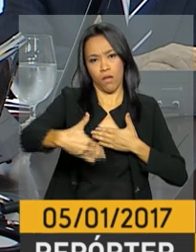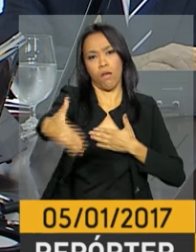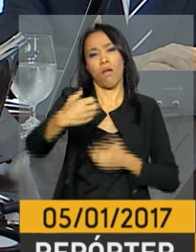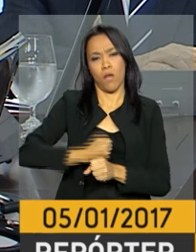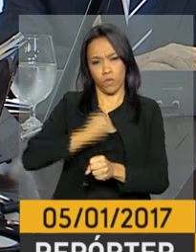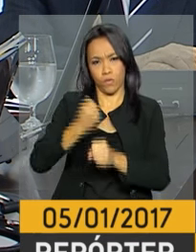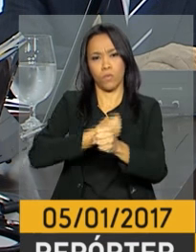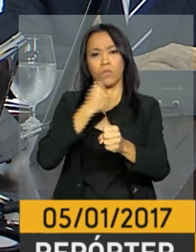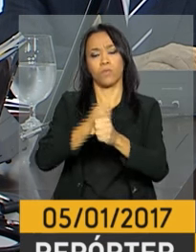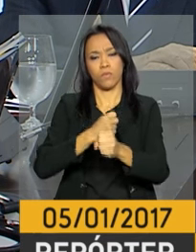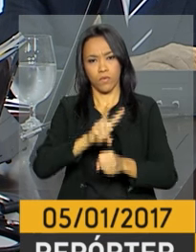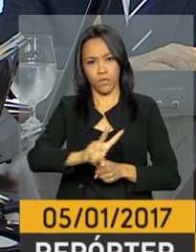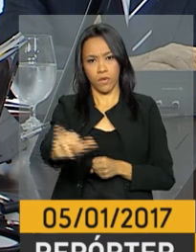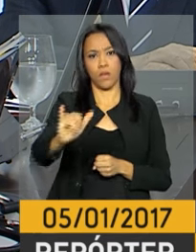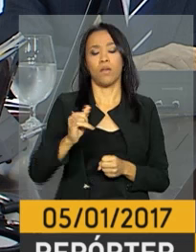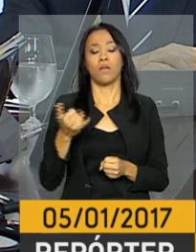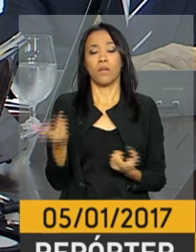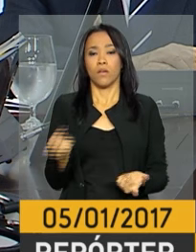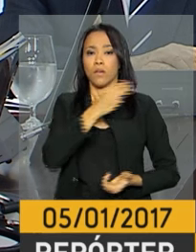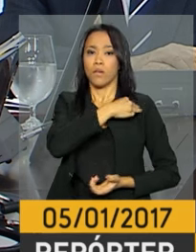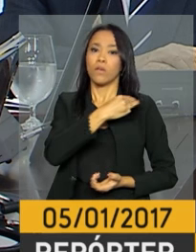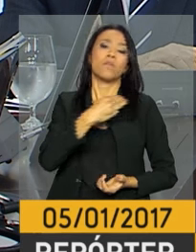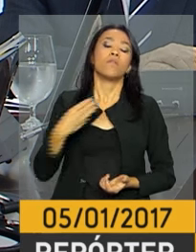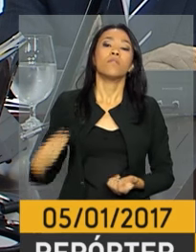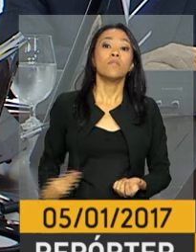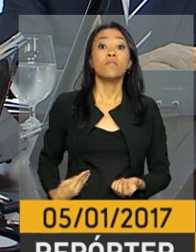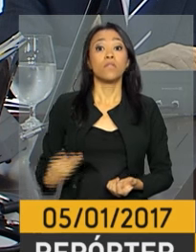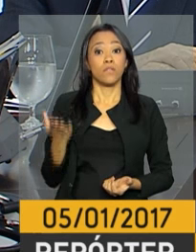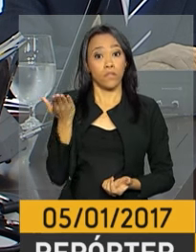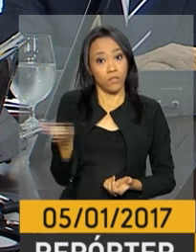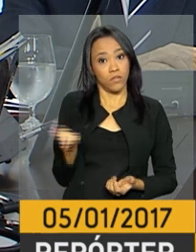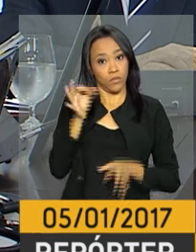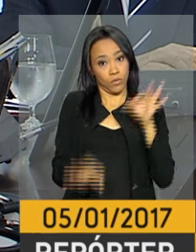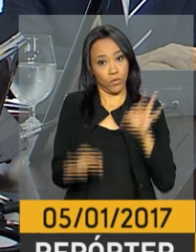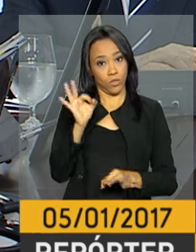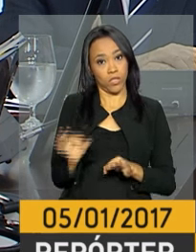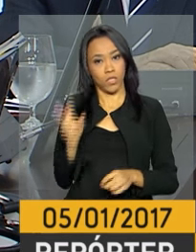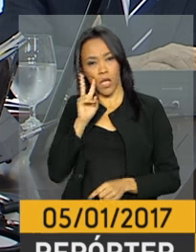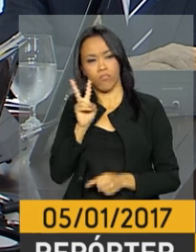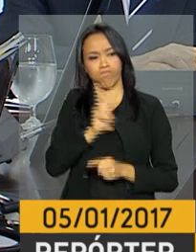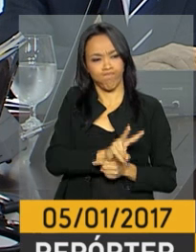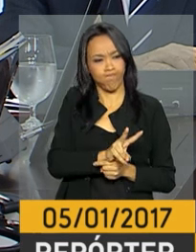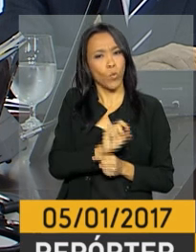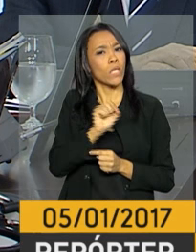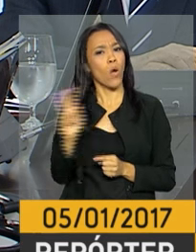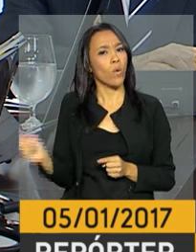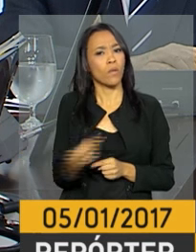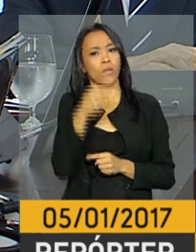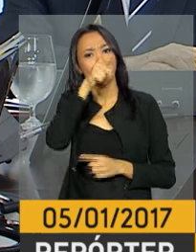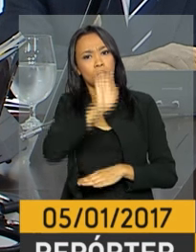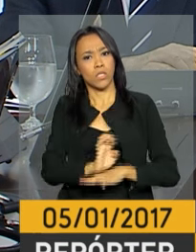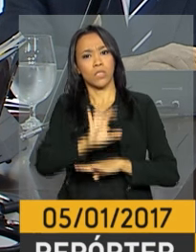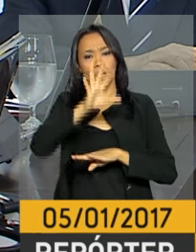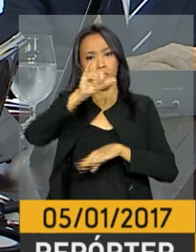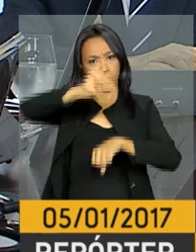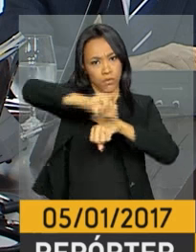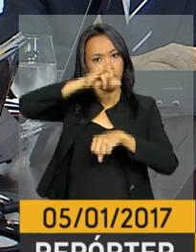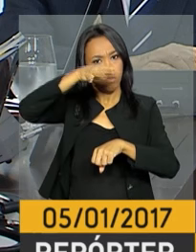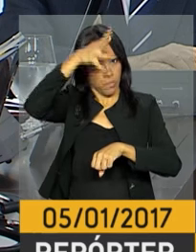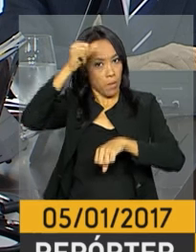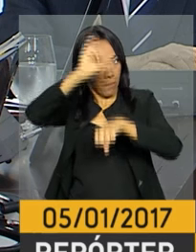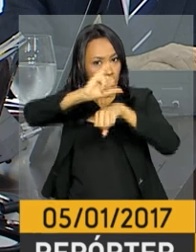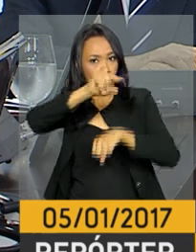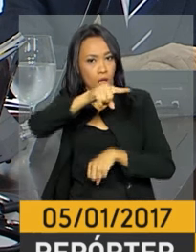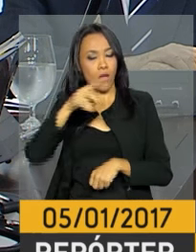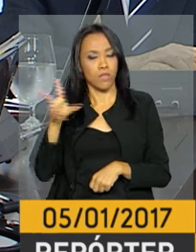o ministro alexandre está acompanhando este episódio de manaus ea companhia irá